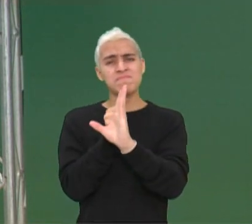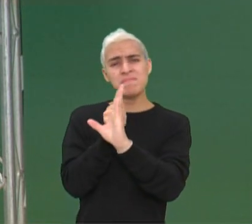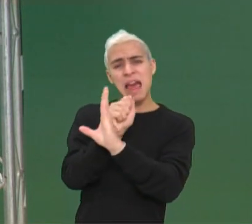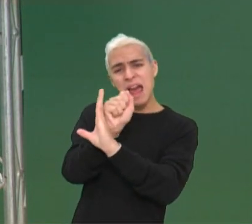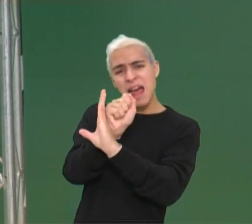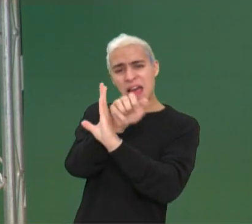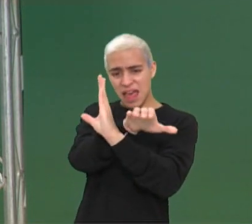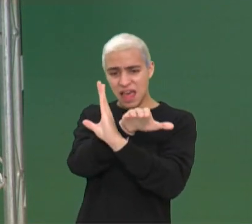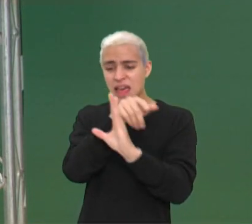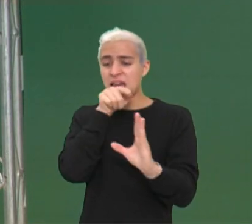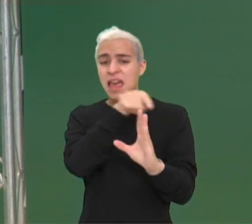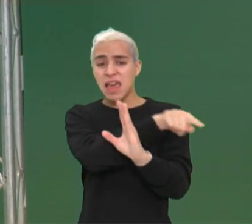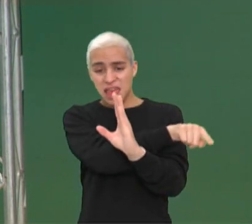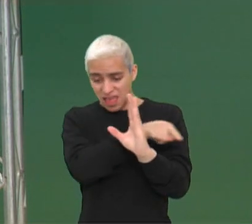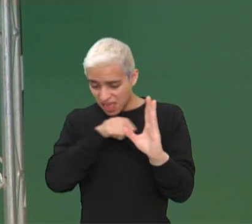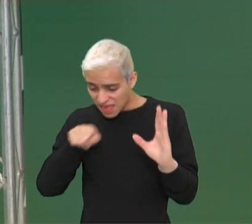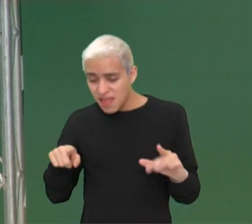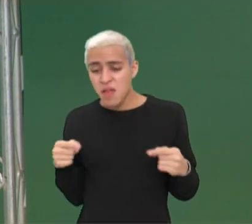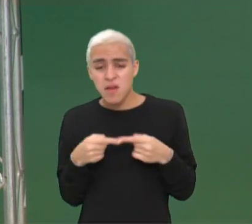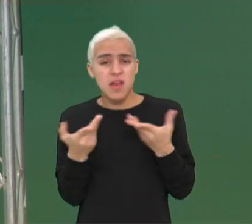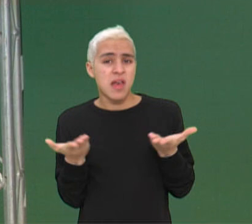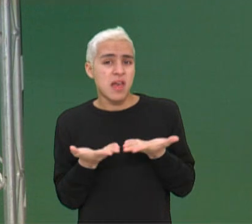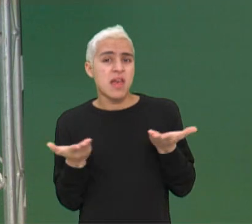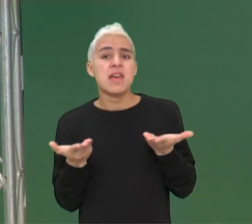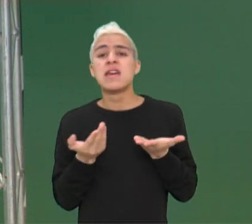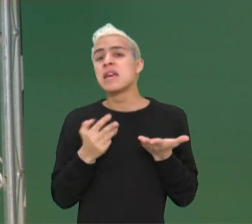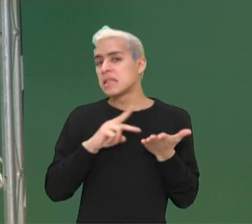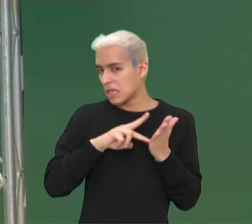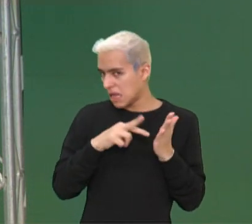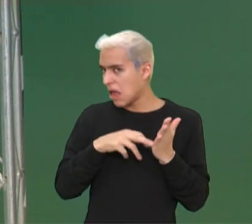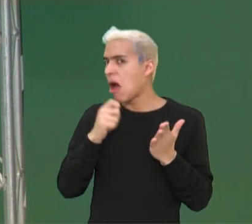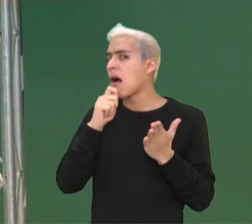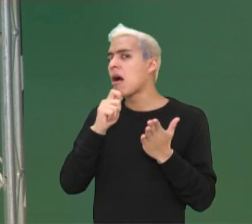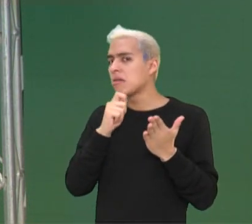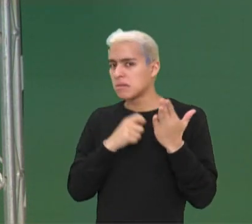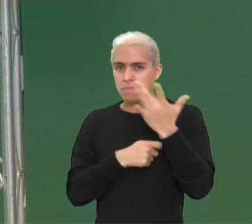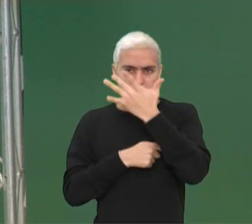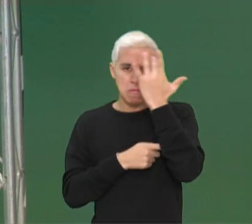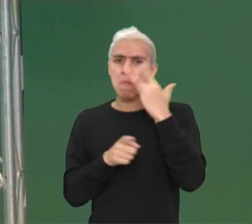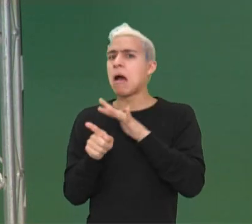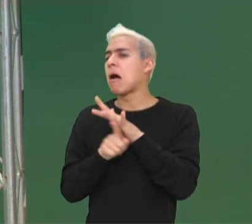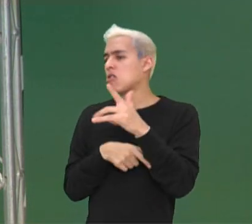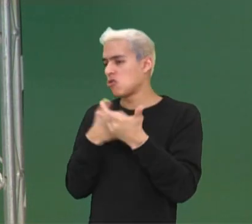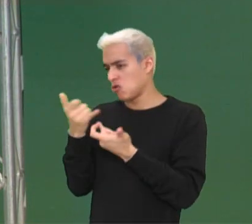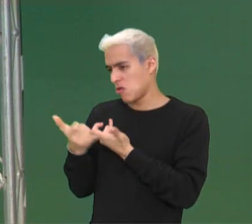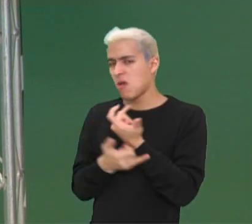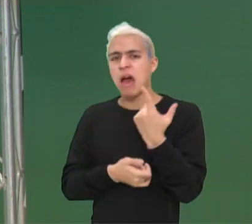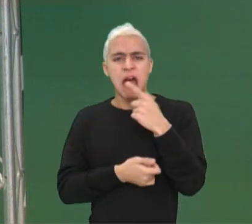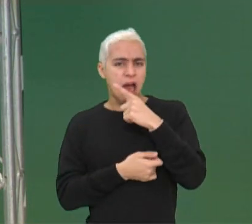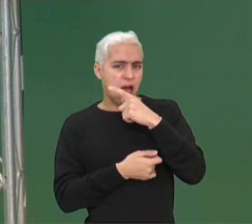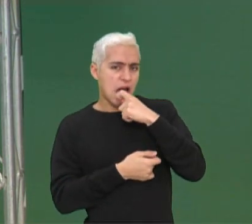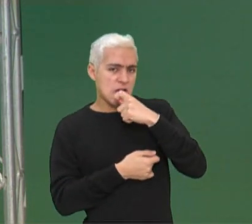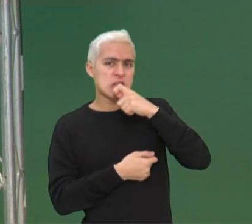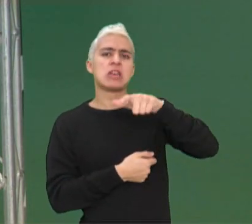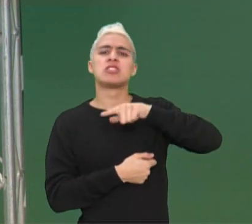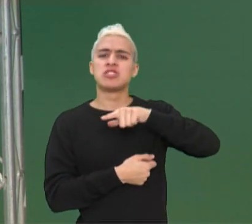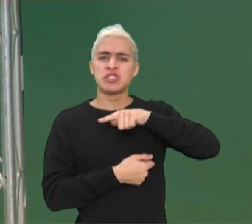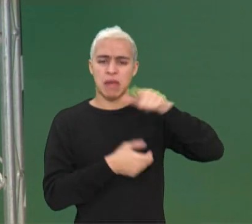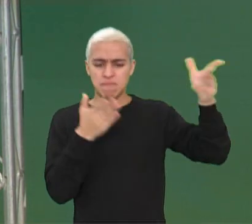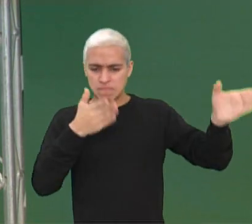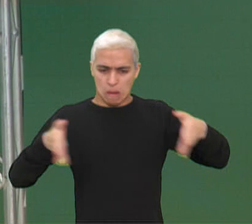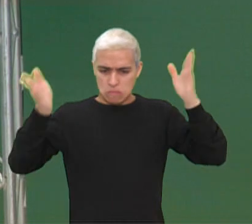já é um tabuleiro mais atual. O que significa? Significa que ainda é jogado com bastante frequência. Então tem uma produção de tabuleiro, né? Tem pessoas